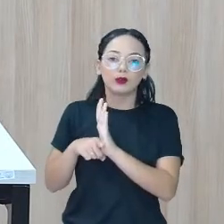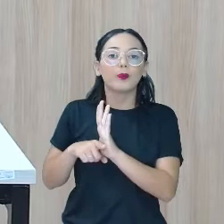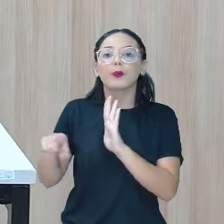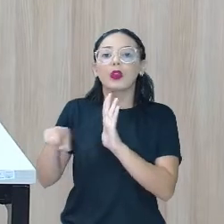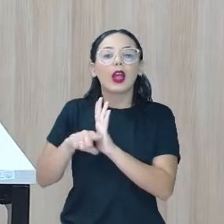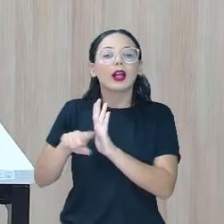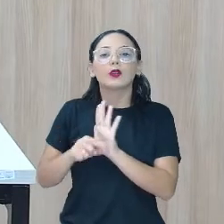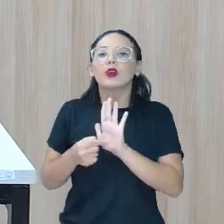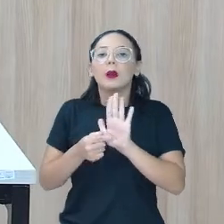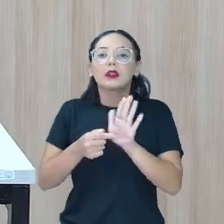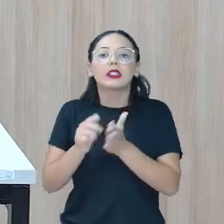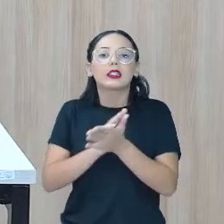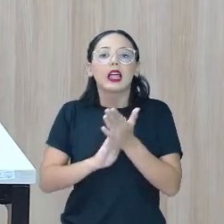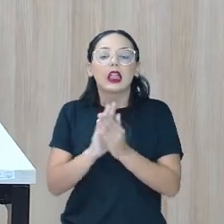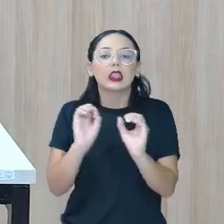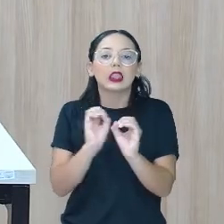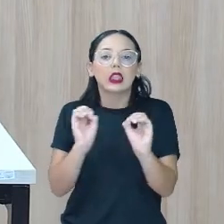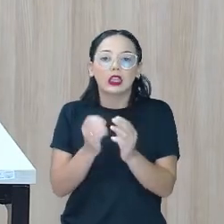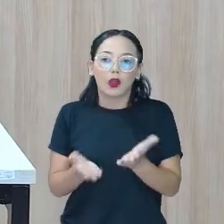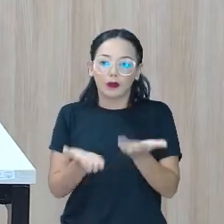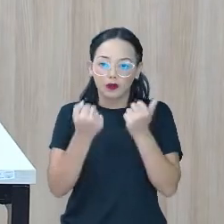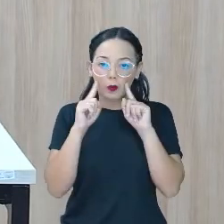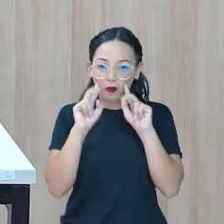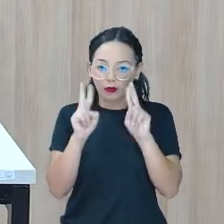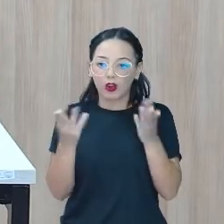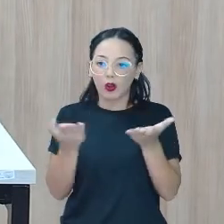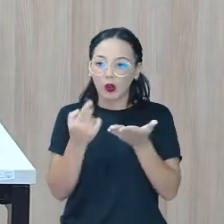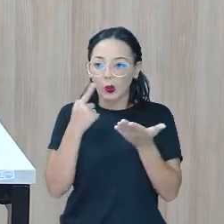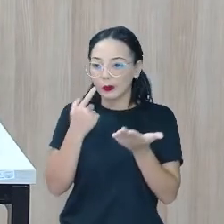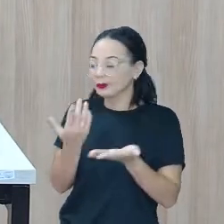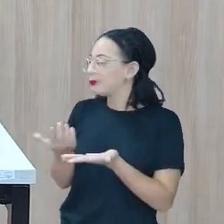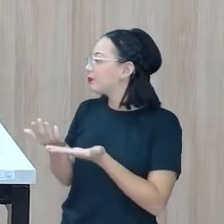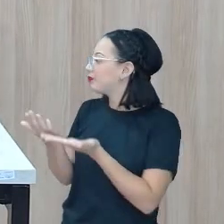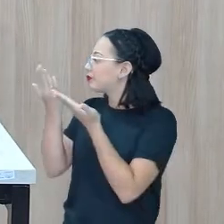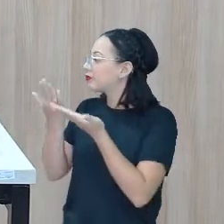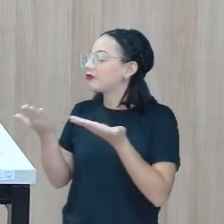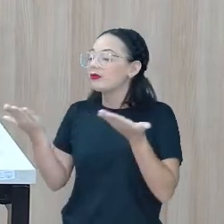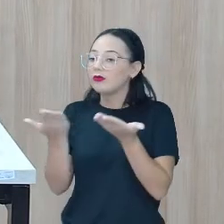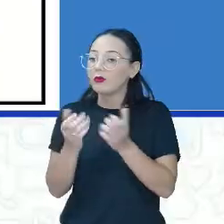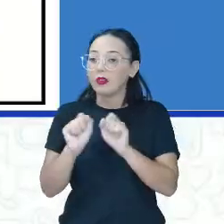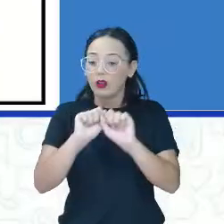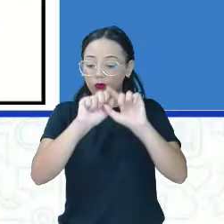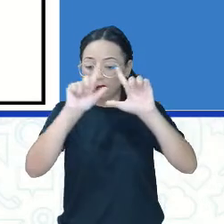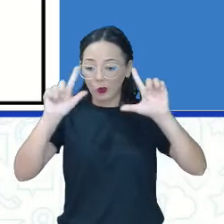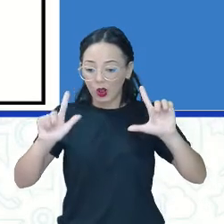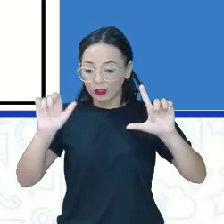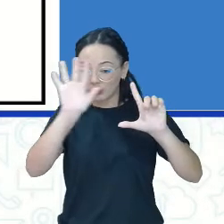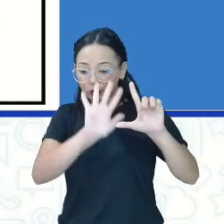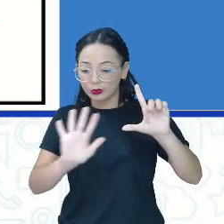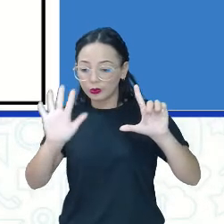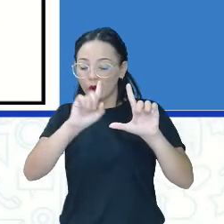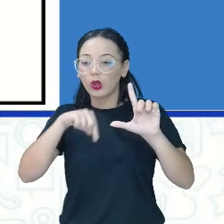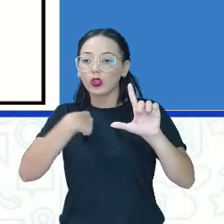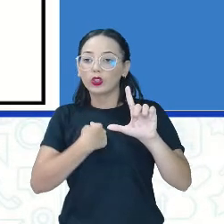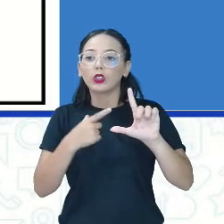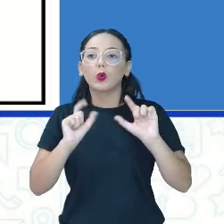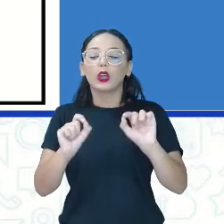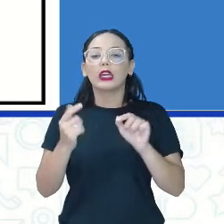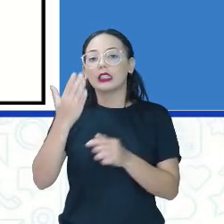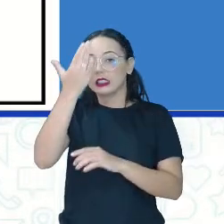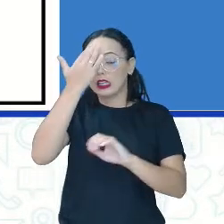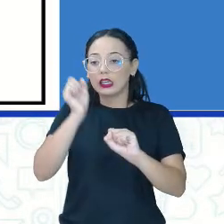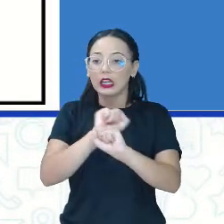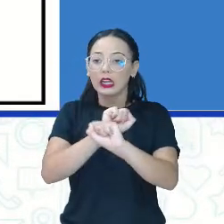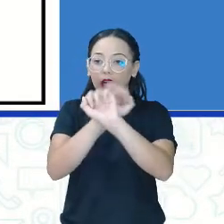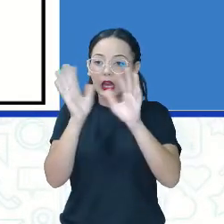que não apresentava. Vamos ver isso aqui. Então, agora, nesse quadro, né, a gente vai ter condições de